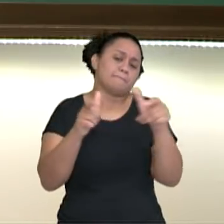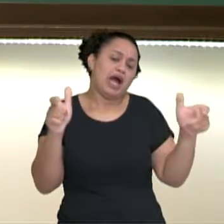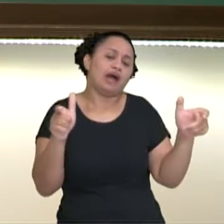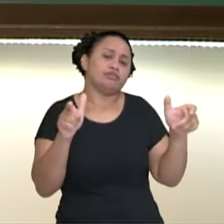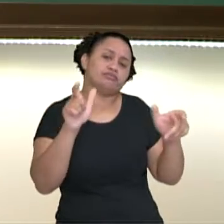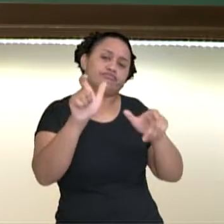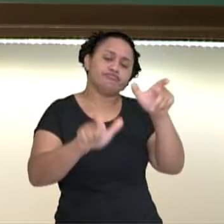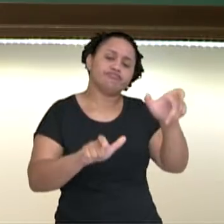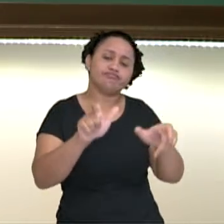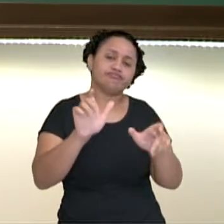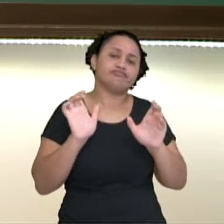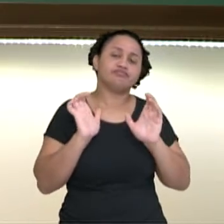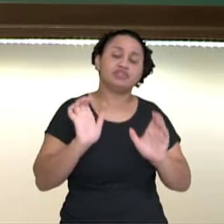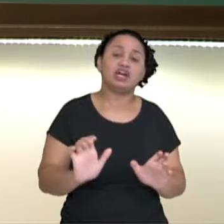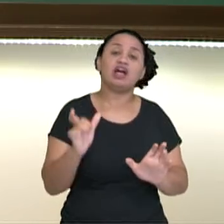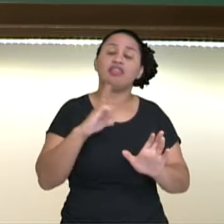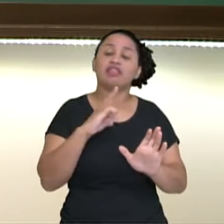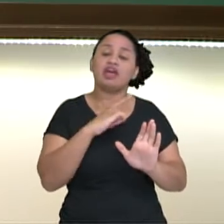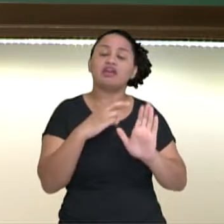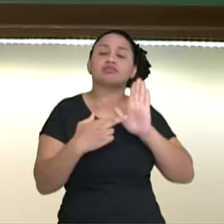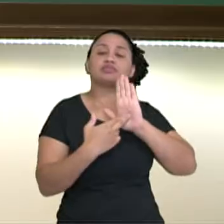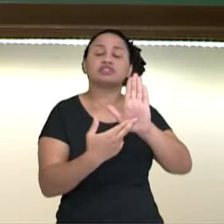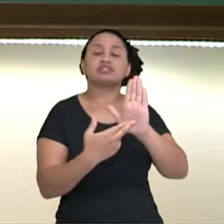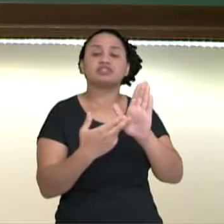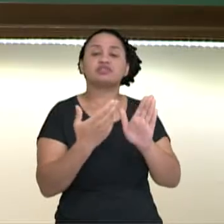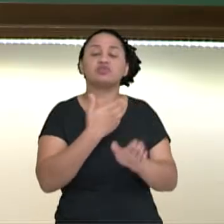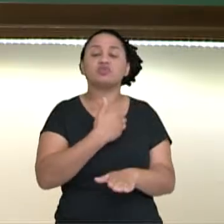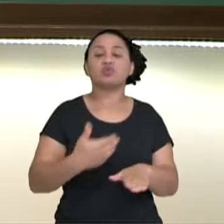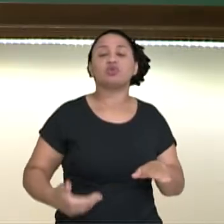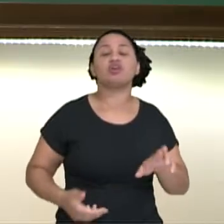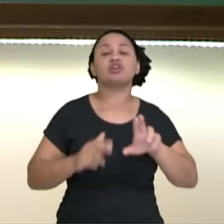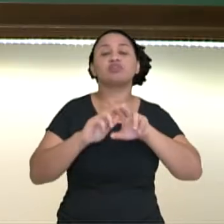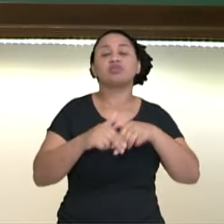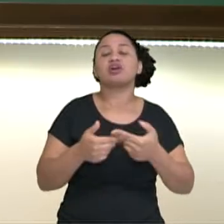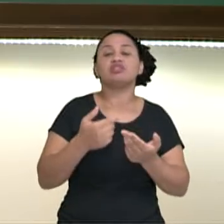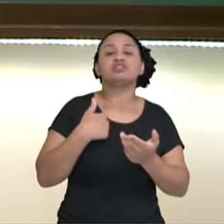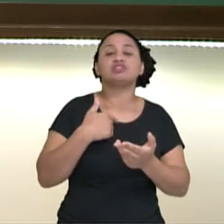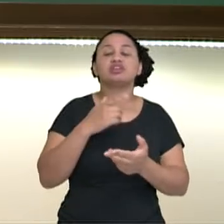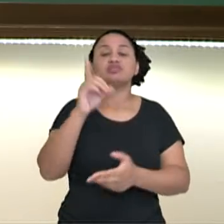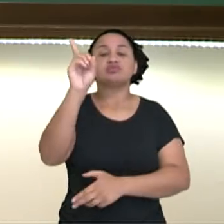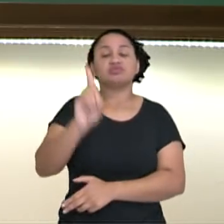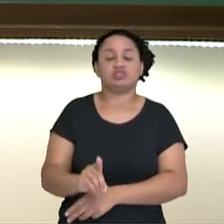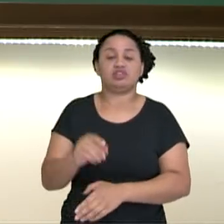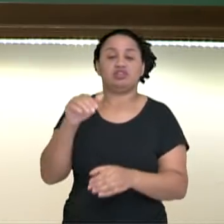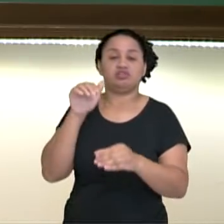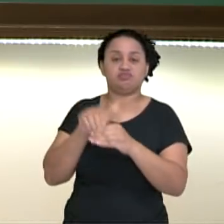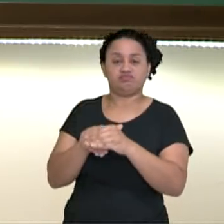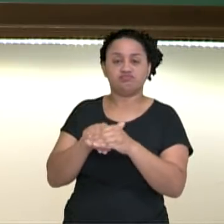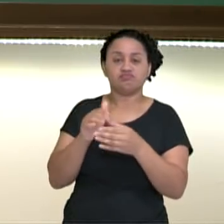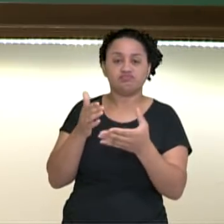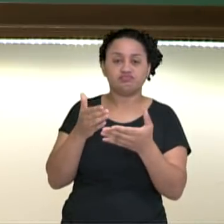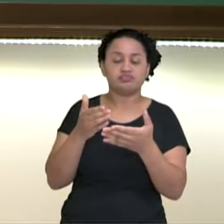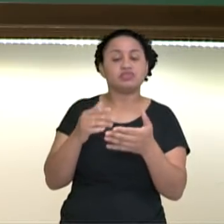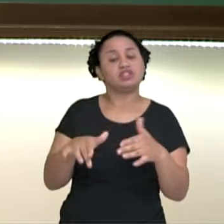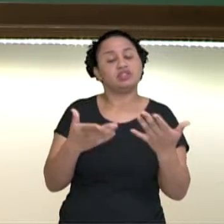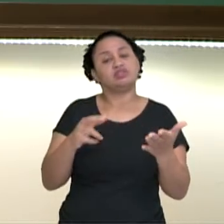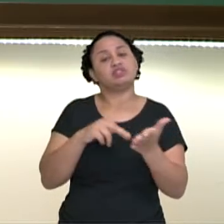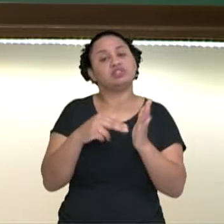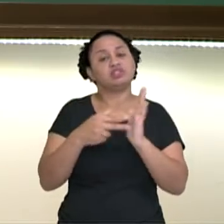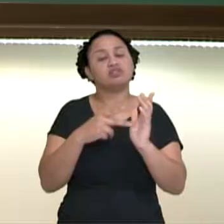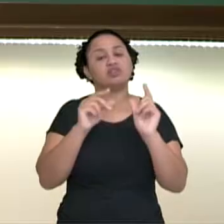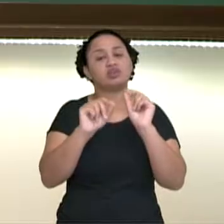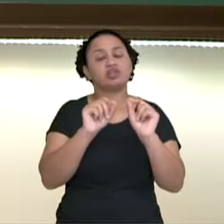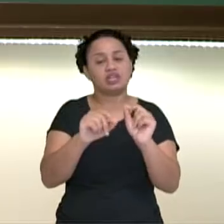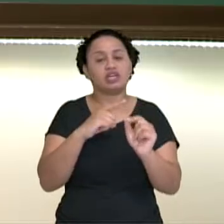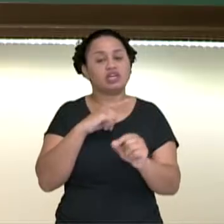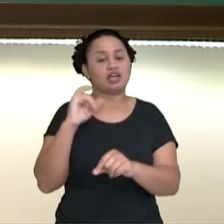garantida sua representação no governo por meio do seu direito ao voto. Isso quer dizer que a importância do